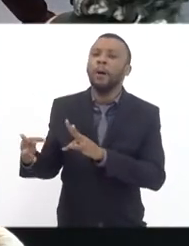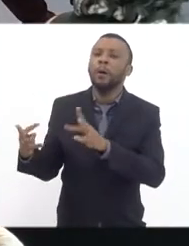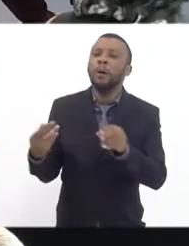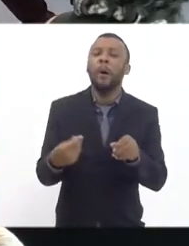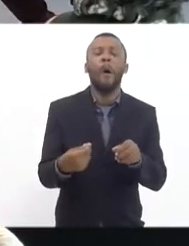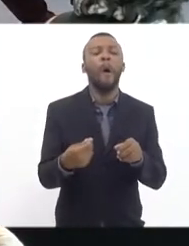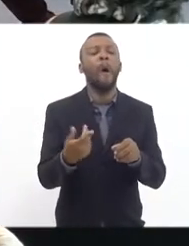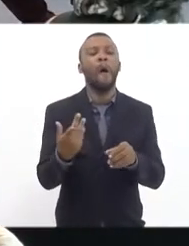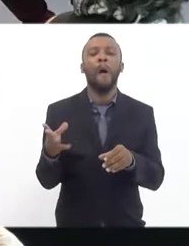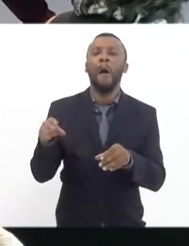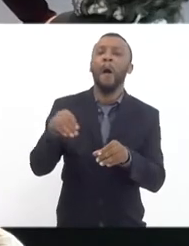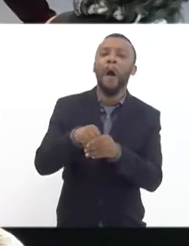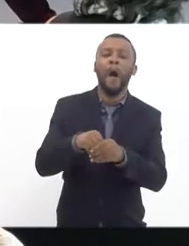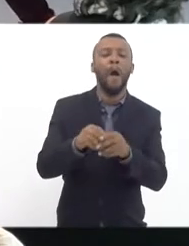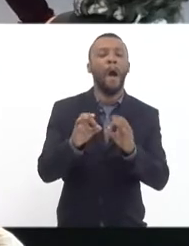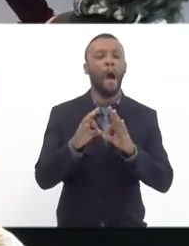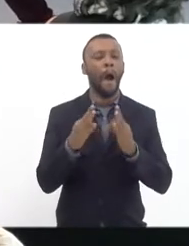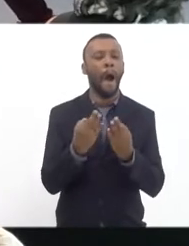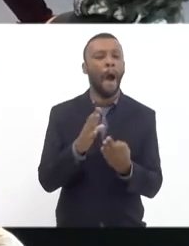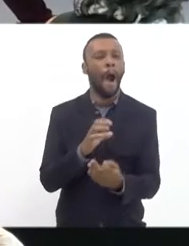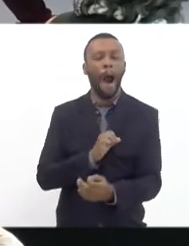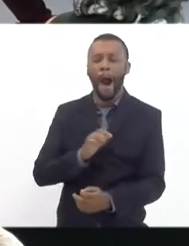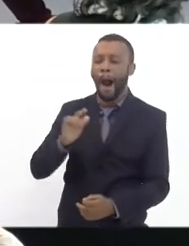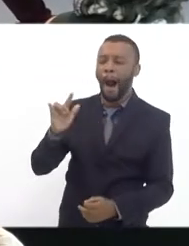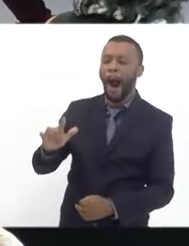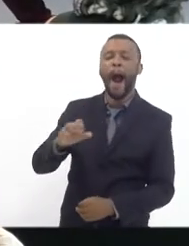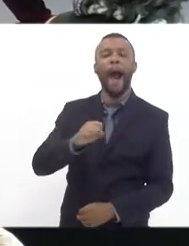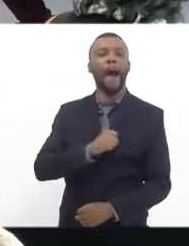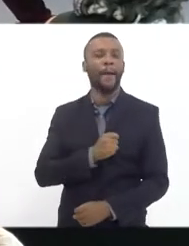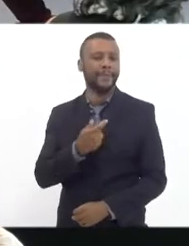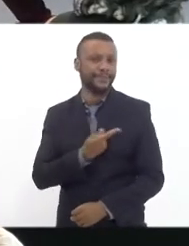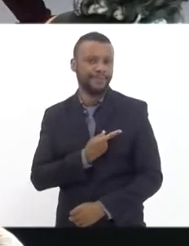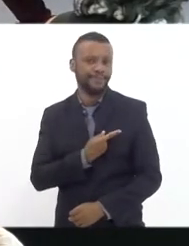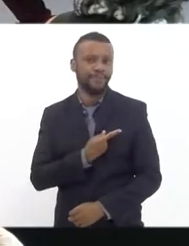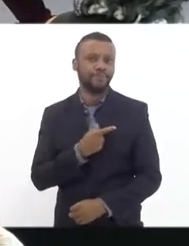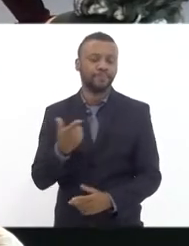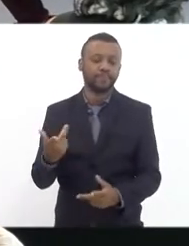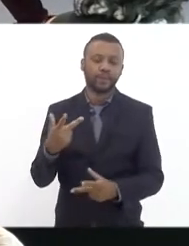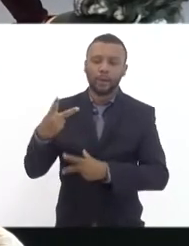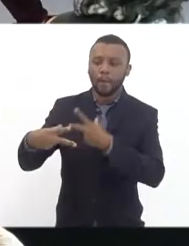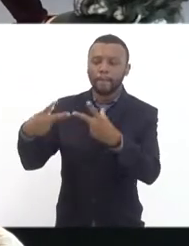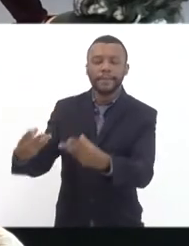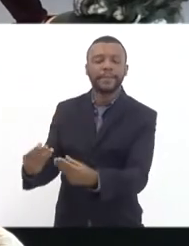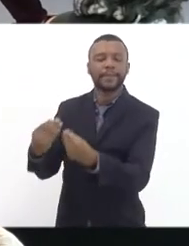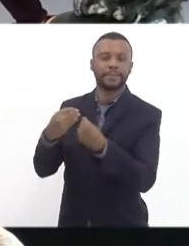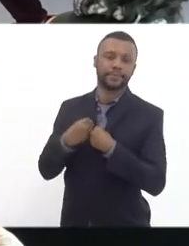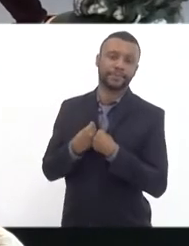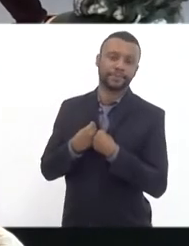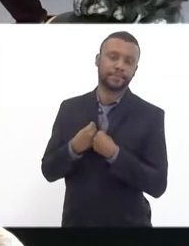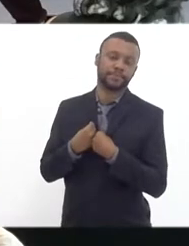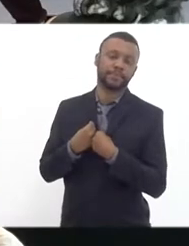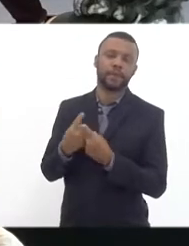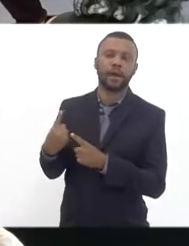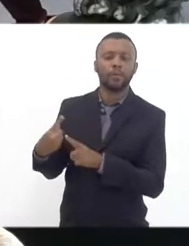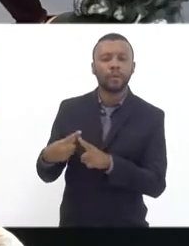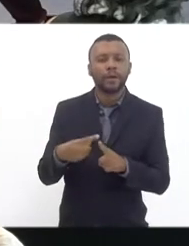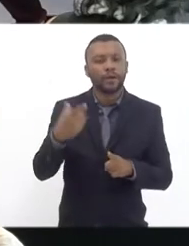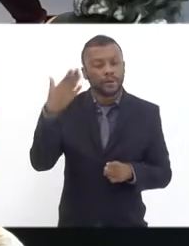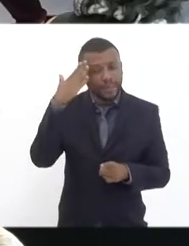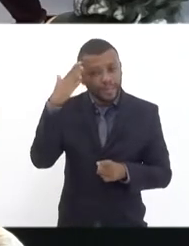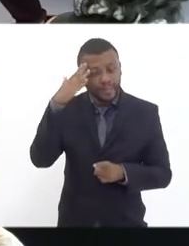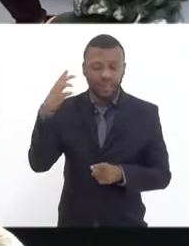dessa família, que amam a cidade de São Gonçalo, pelo presente que eu recebi. Porque eu sei a importância